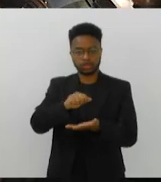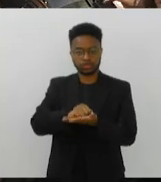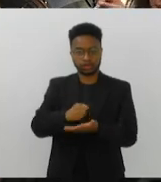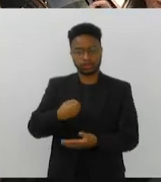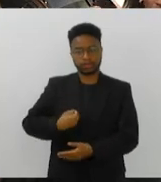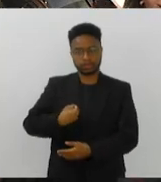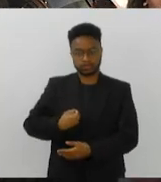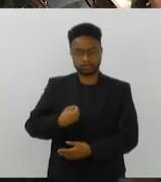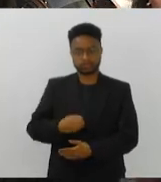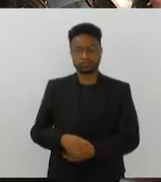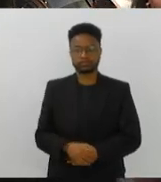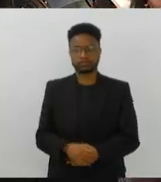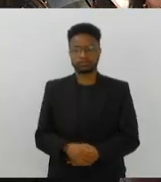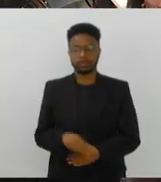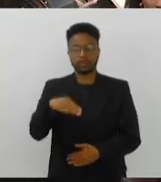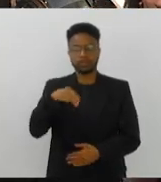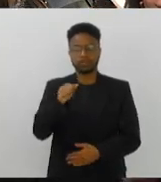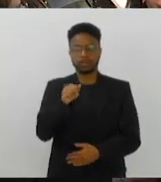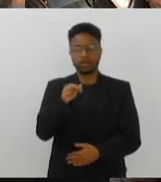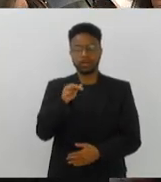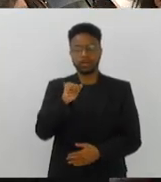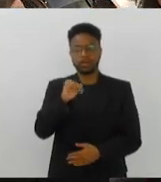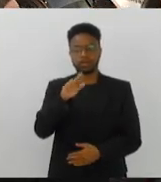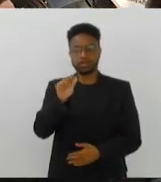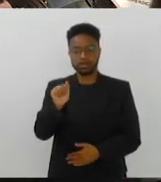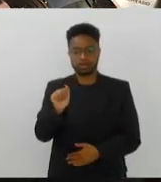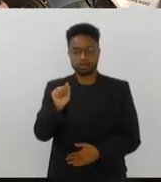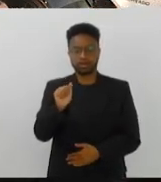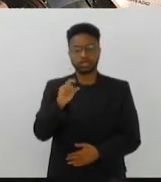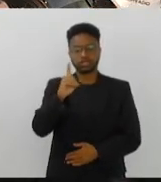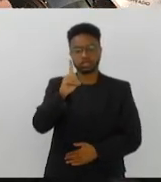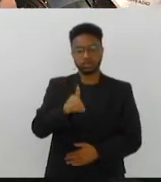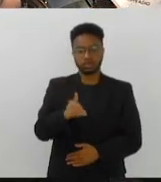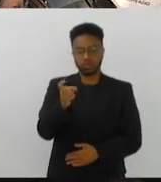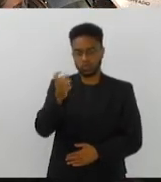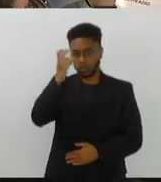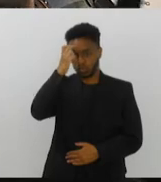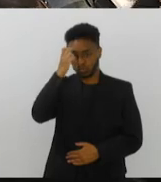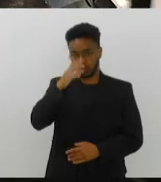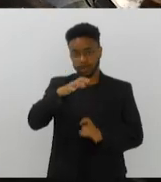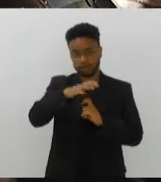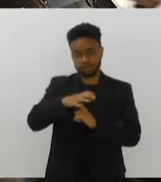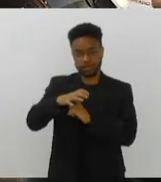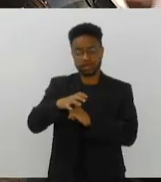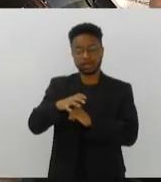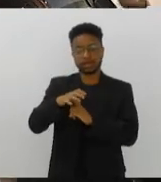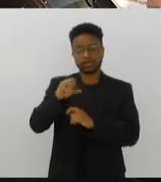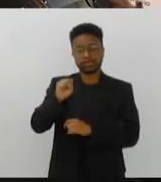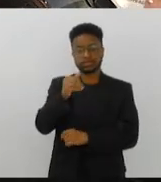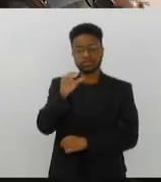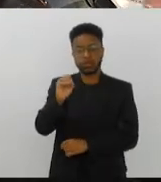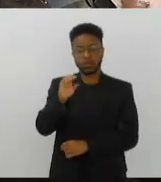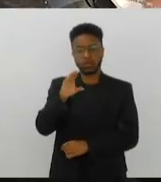Presenças, a Maria da Guia Marques, diretora de cultura da Feira de São Cristóvão,